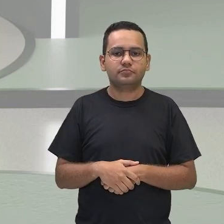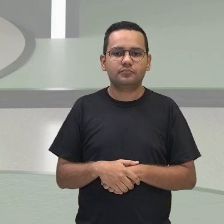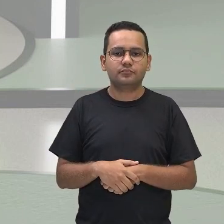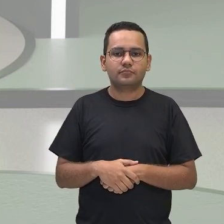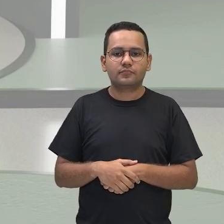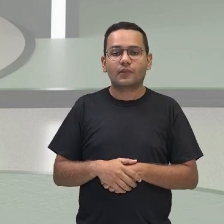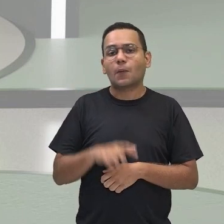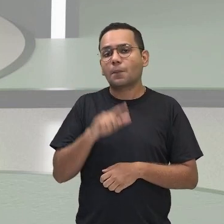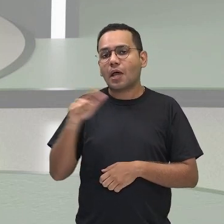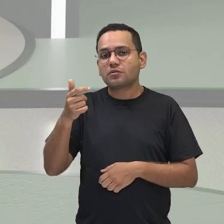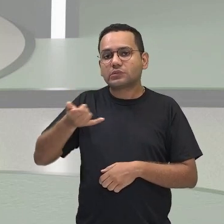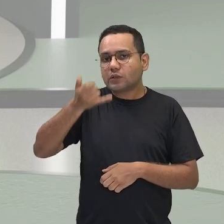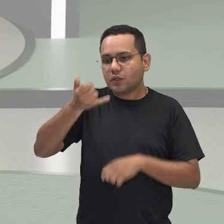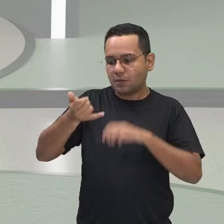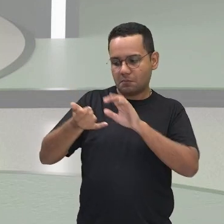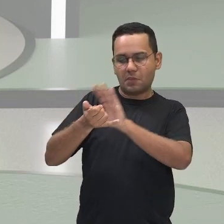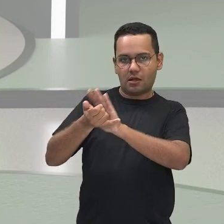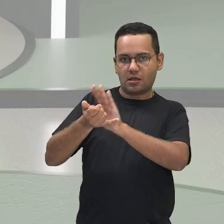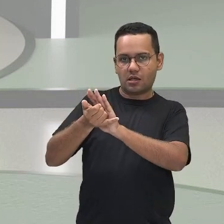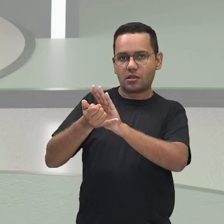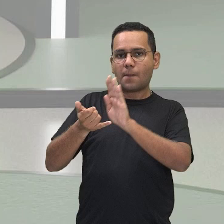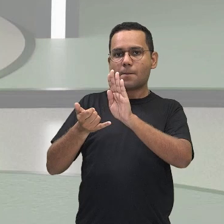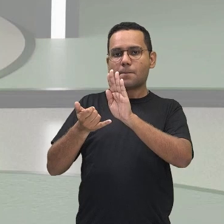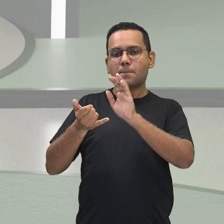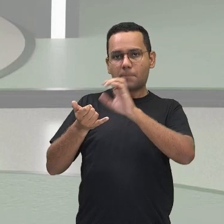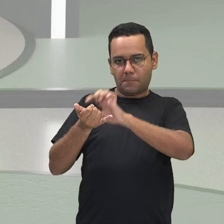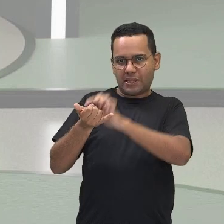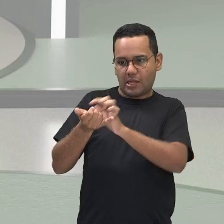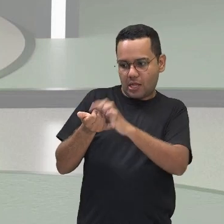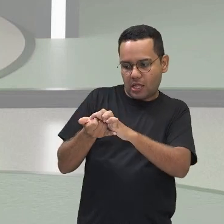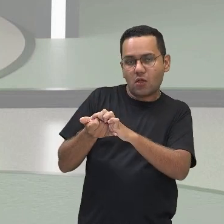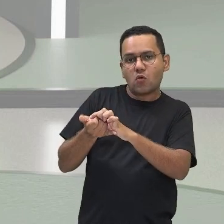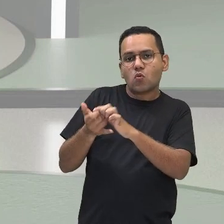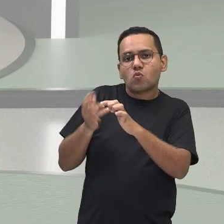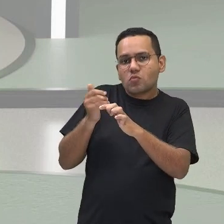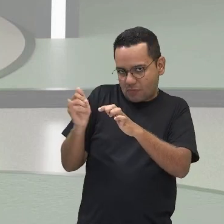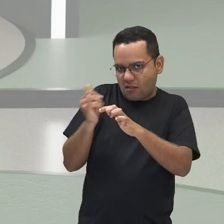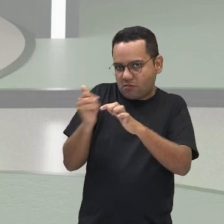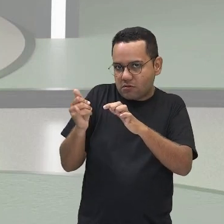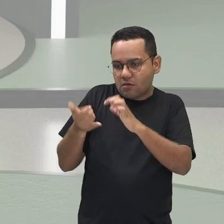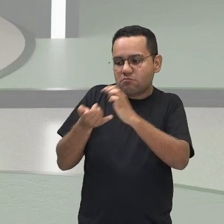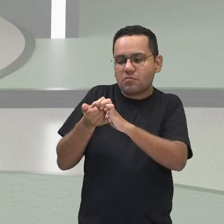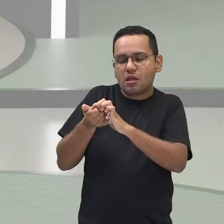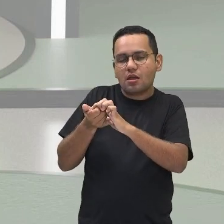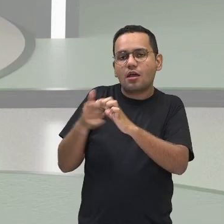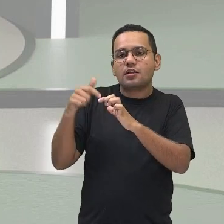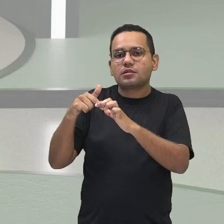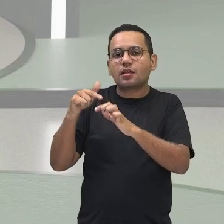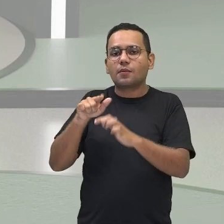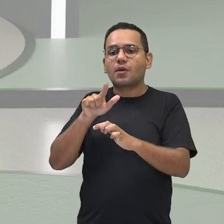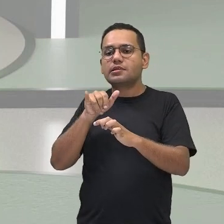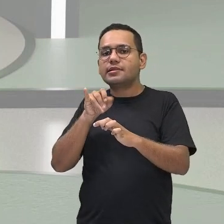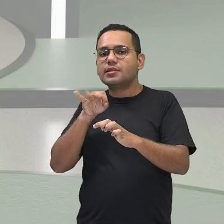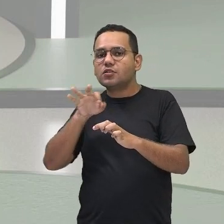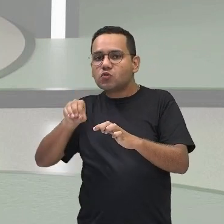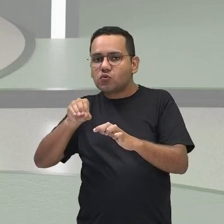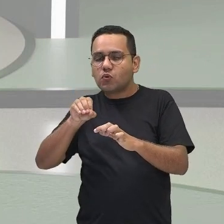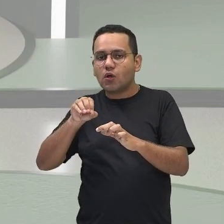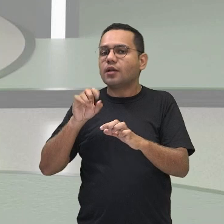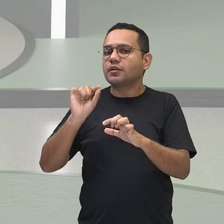bateria de lítio, que é um elemento químico que se carrega e se descarrega